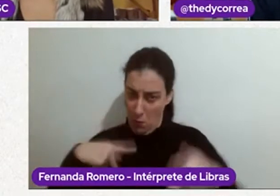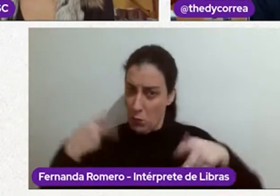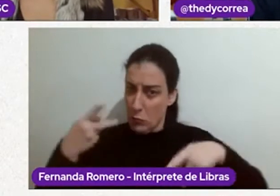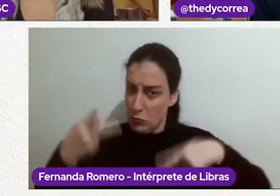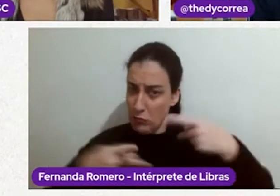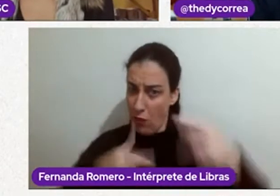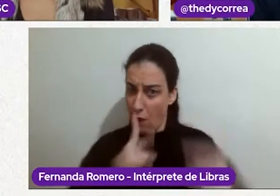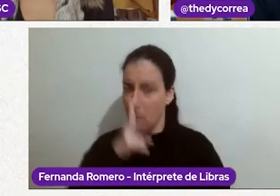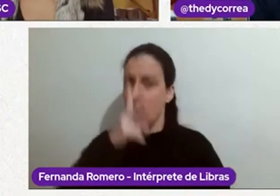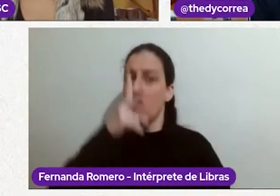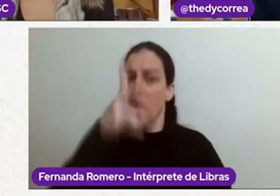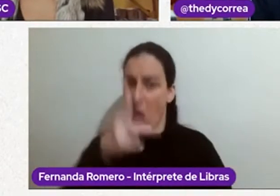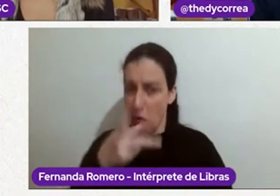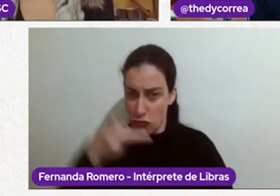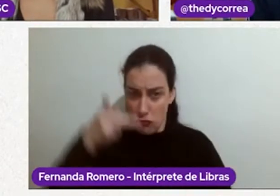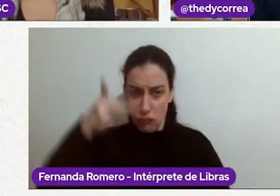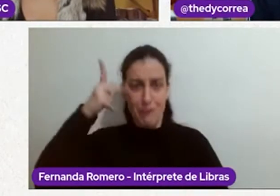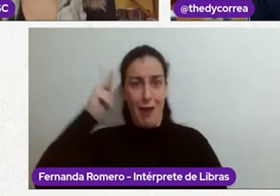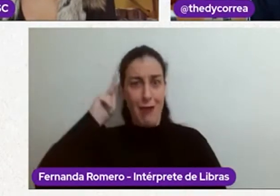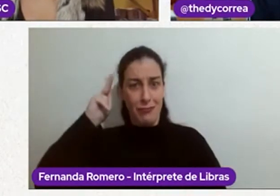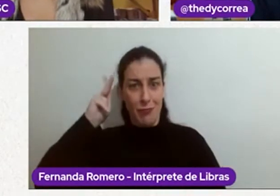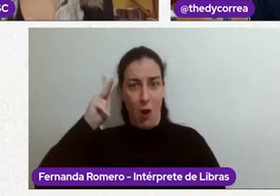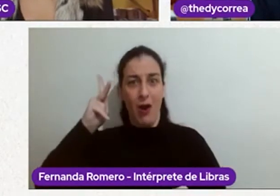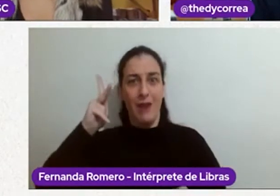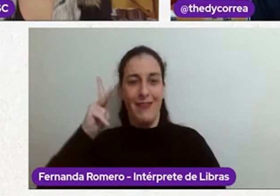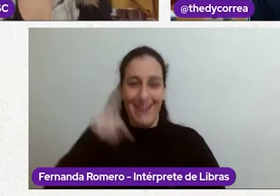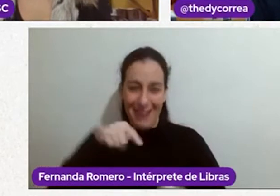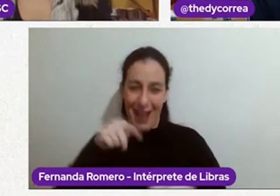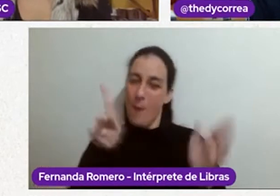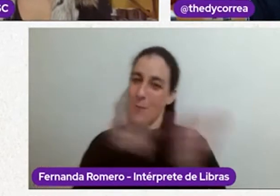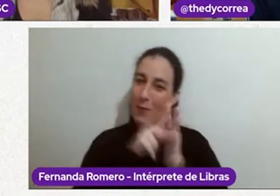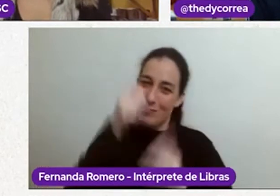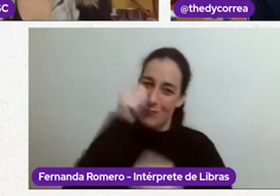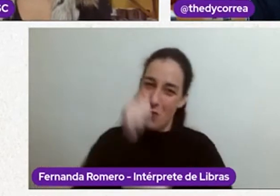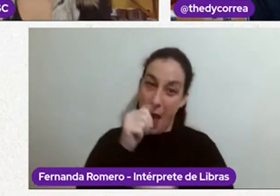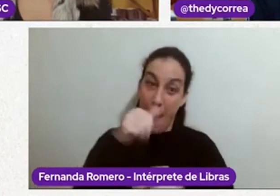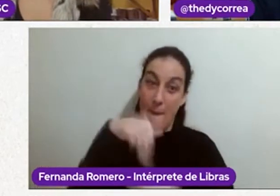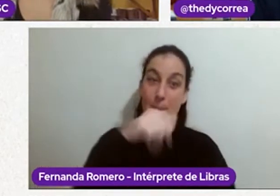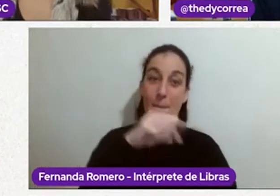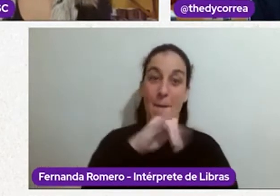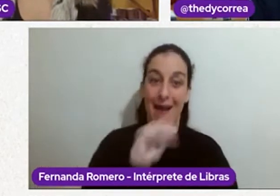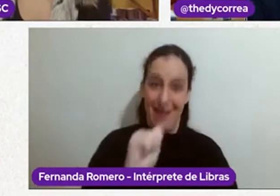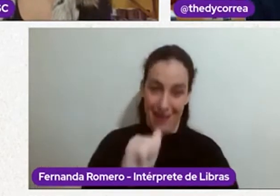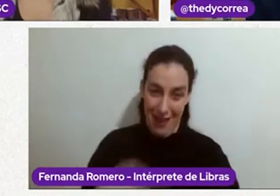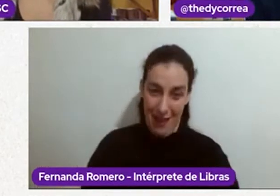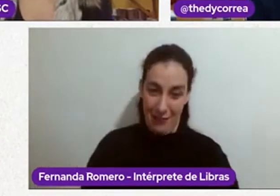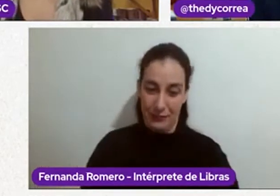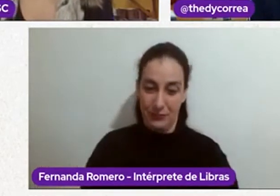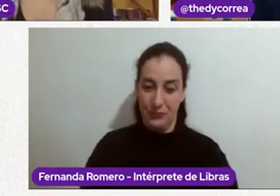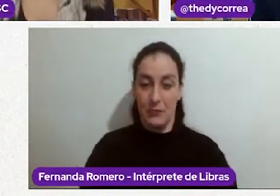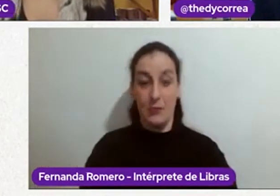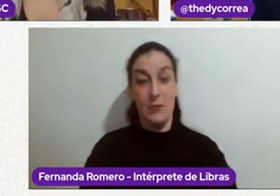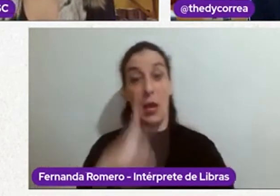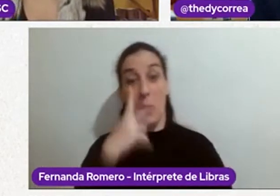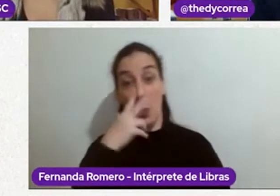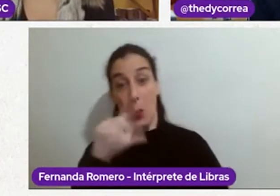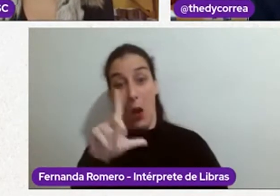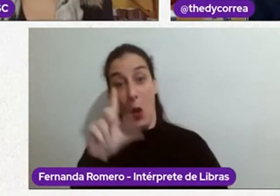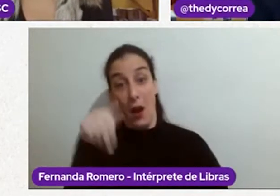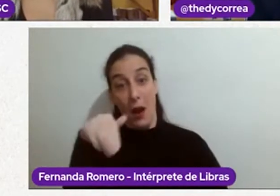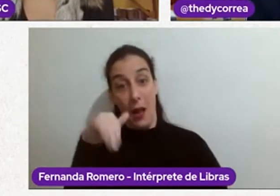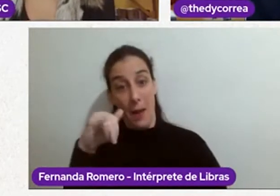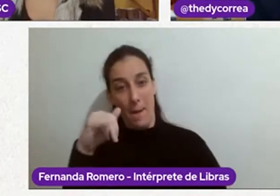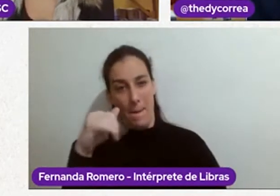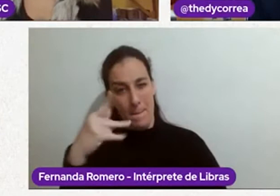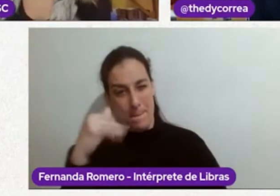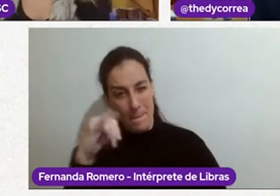história controversa, que é a história da Maria Bonita, né? Que, assim como o Lampião, sempre se fala